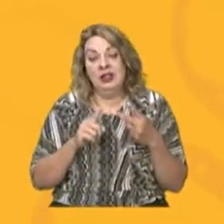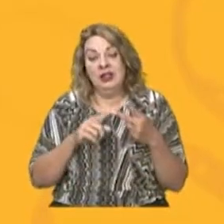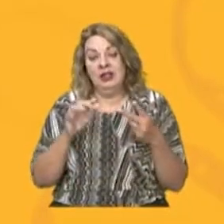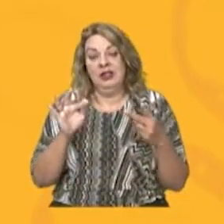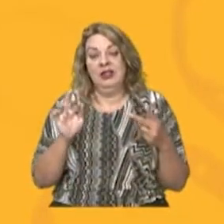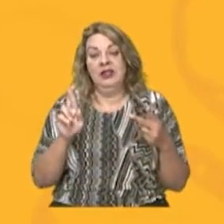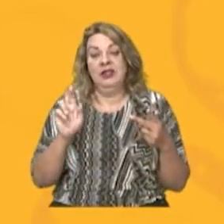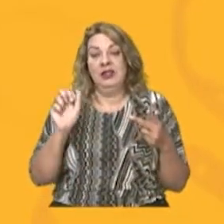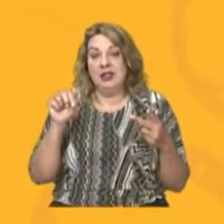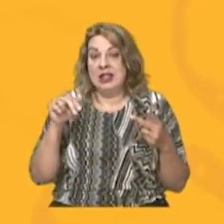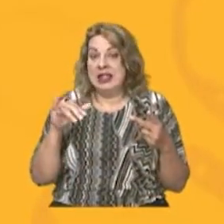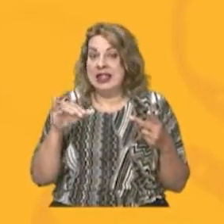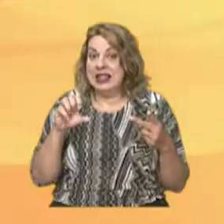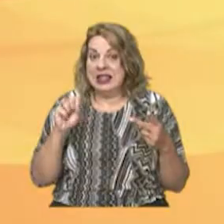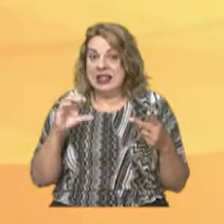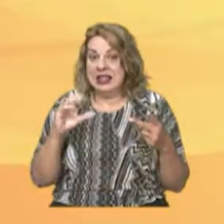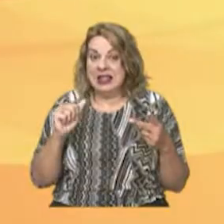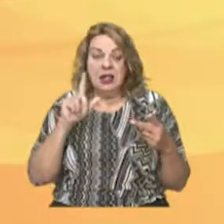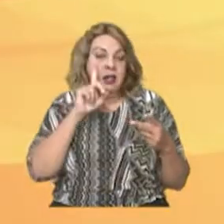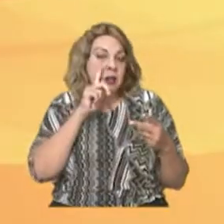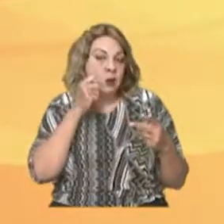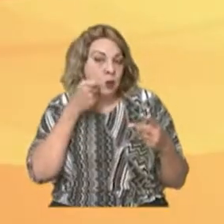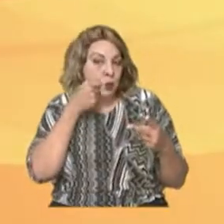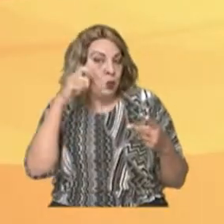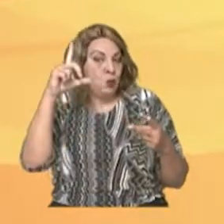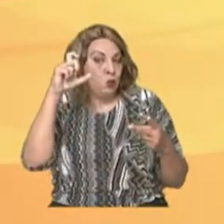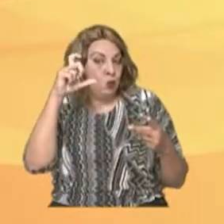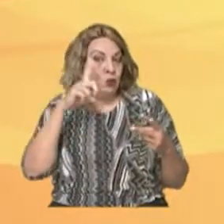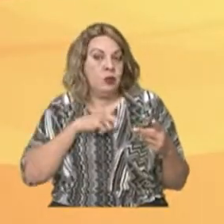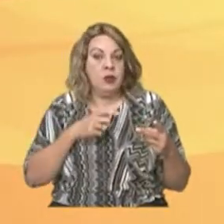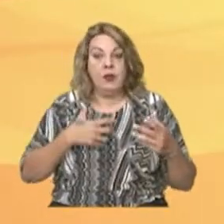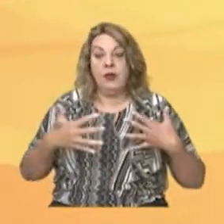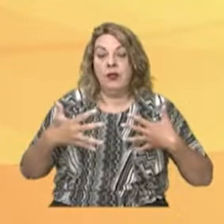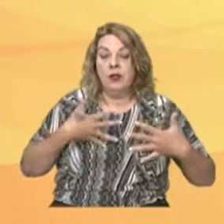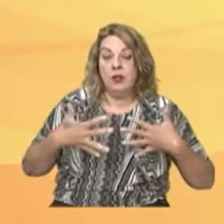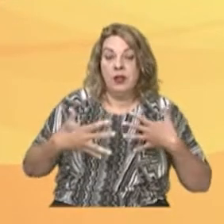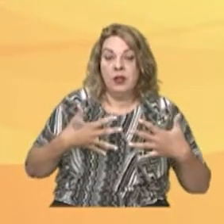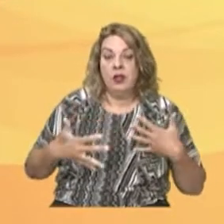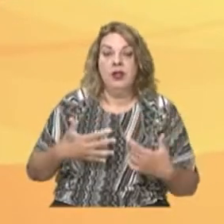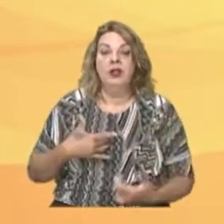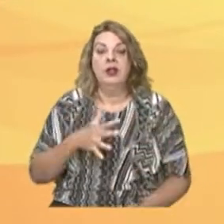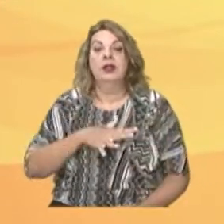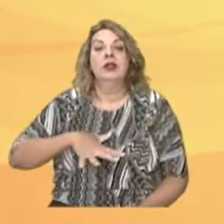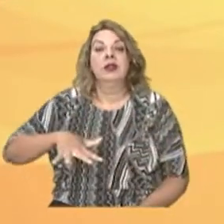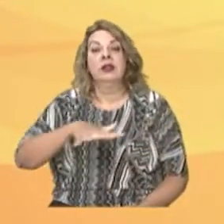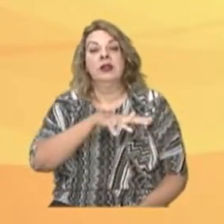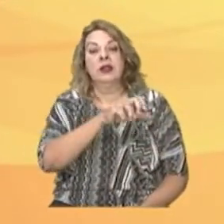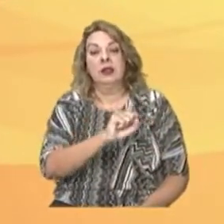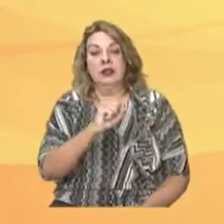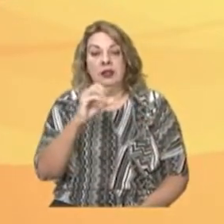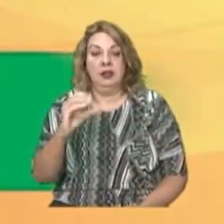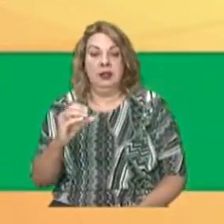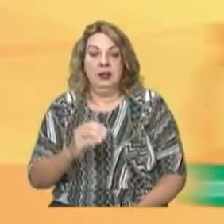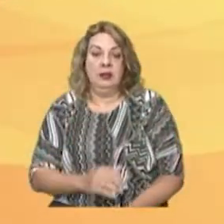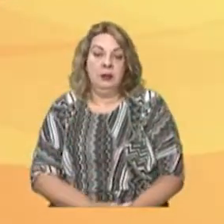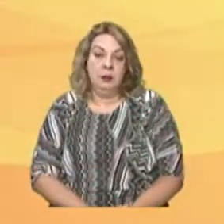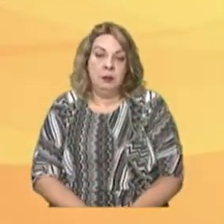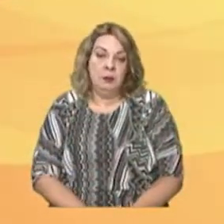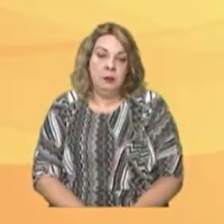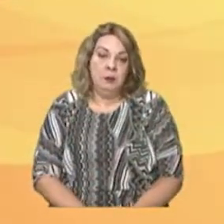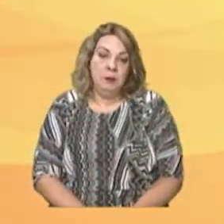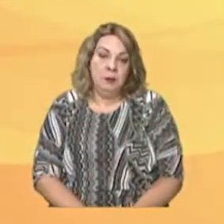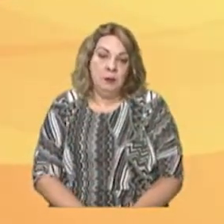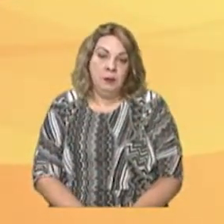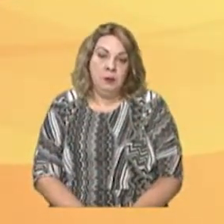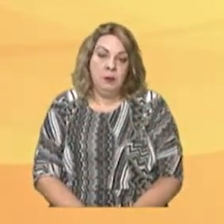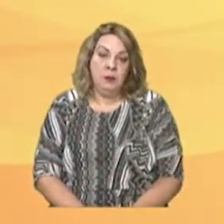cidade de Aracaju. Olha lá na foto. Ela adquiriu com a promotora pé-quente Érica, que faz parte da regional Siqueira Campos. Fica aqui localizada